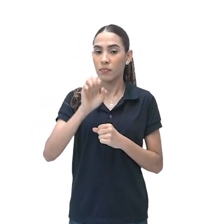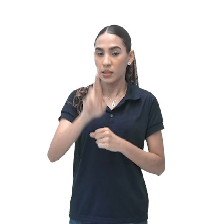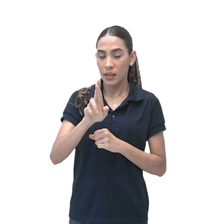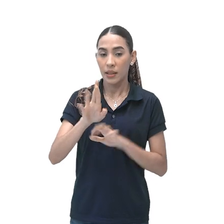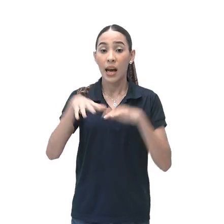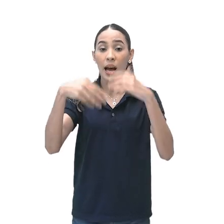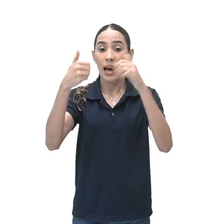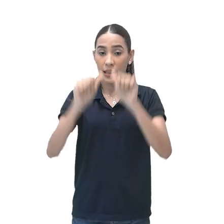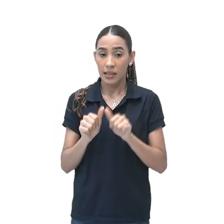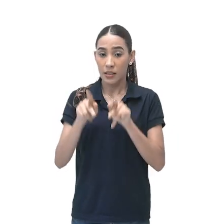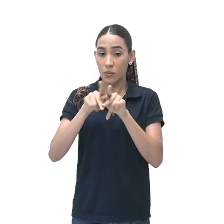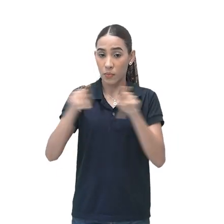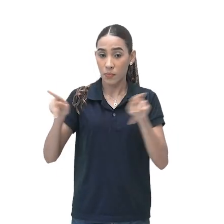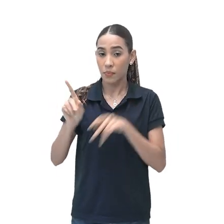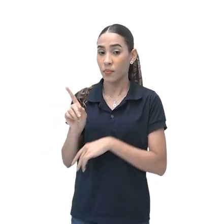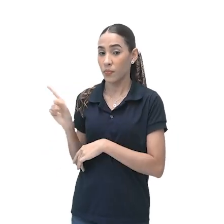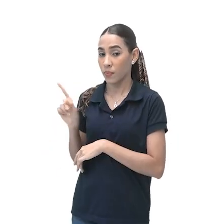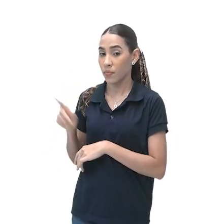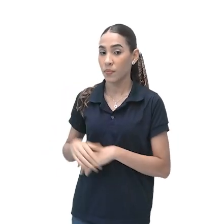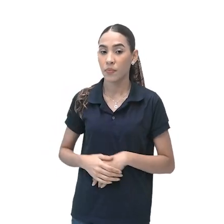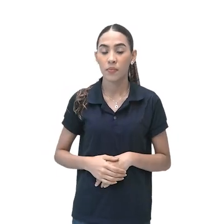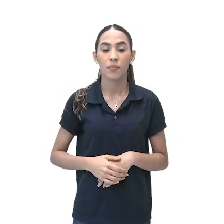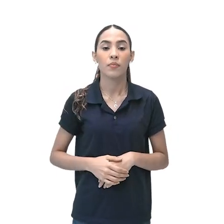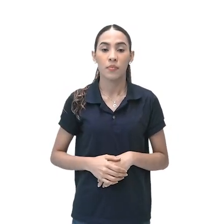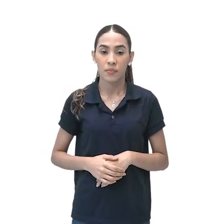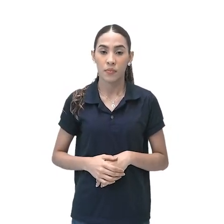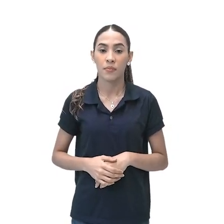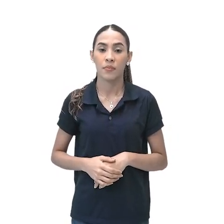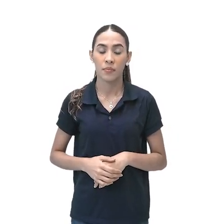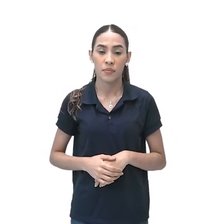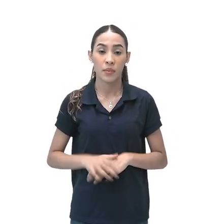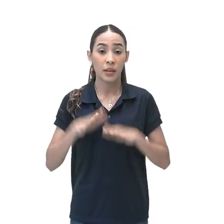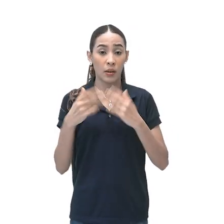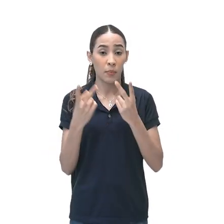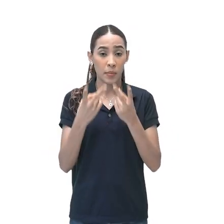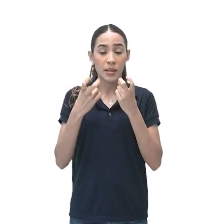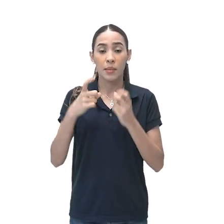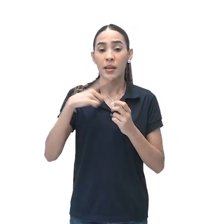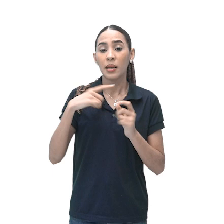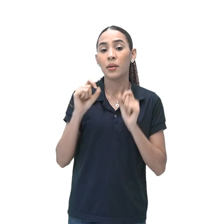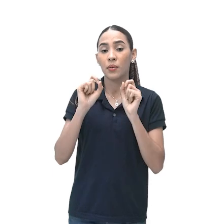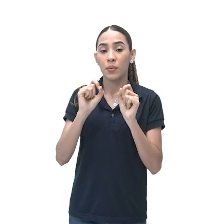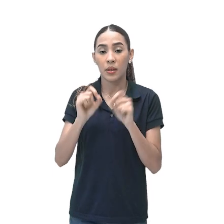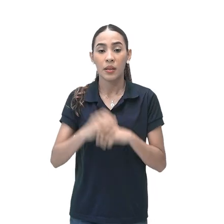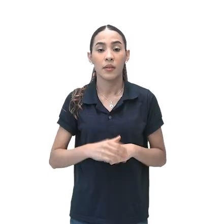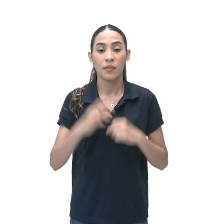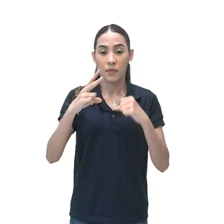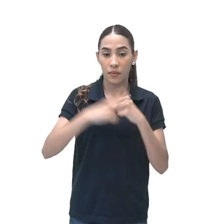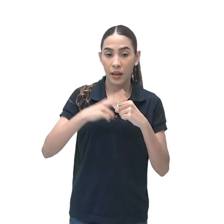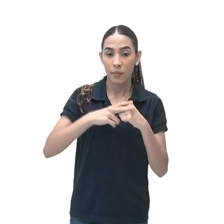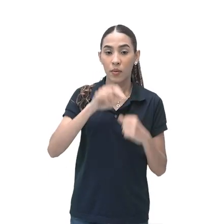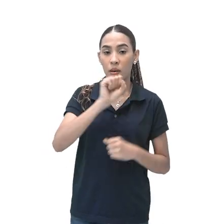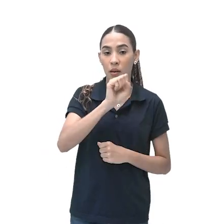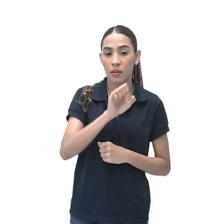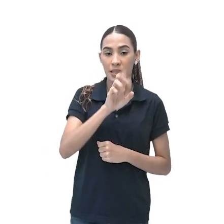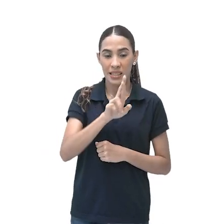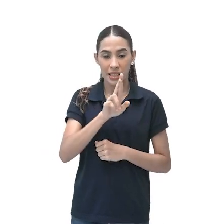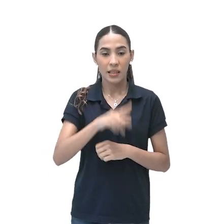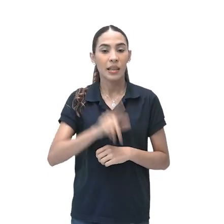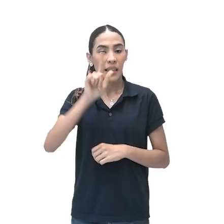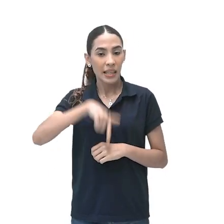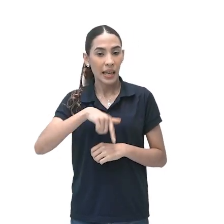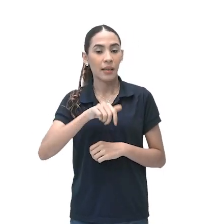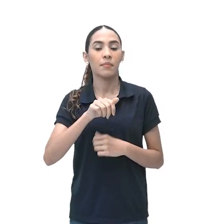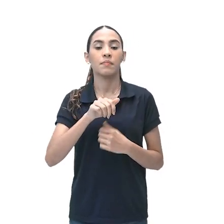nosso predicado, observem, é tão bela. Perceba que nós temos a presença do verbo ser, que é um verbo de